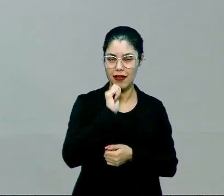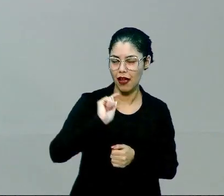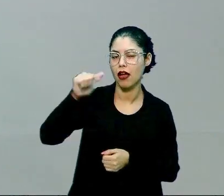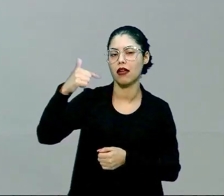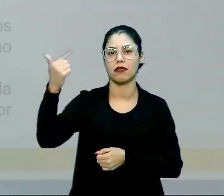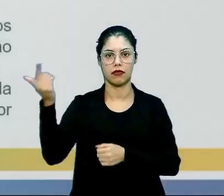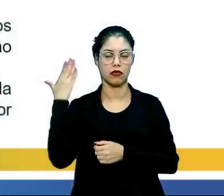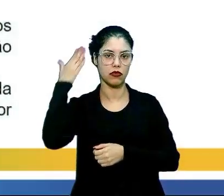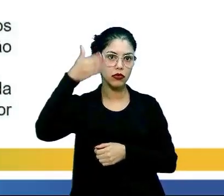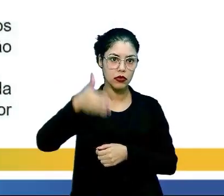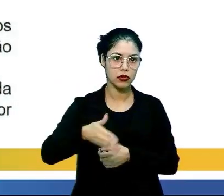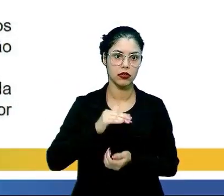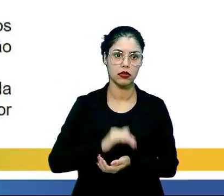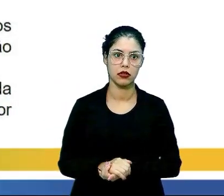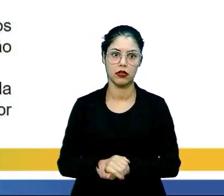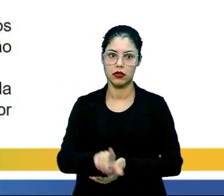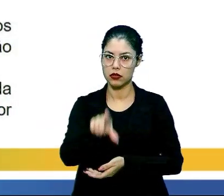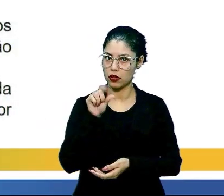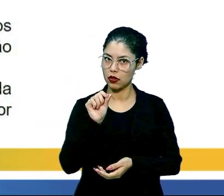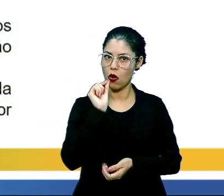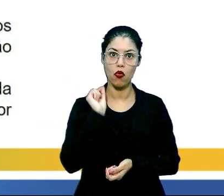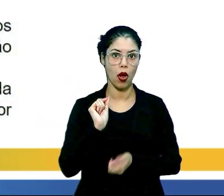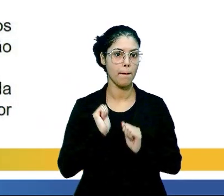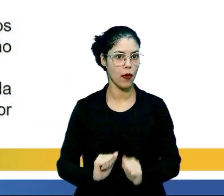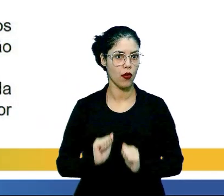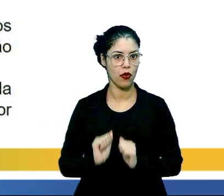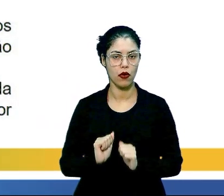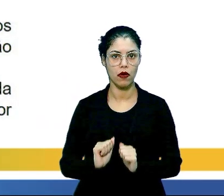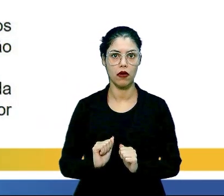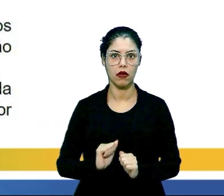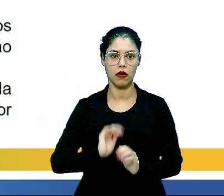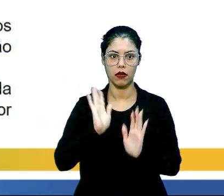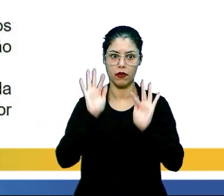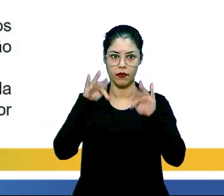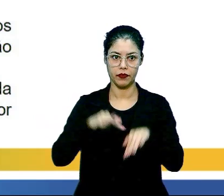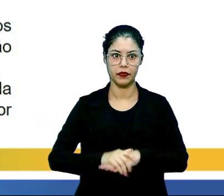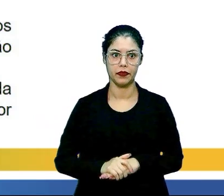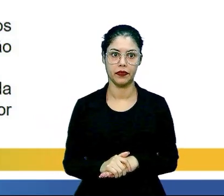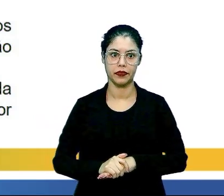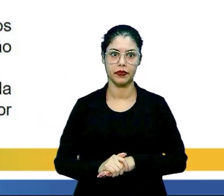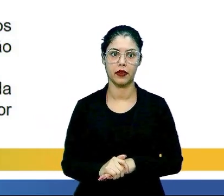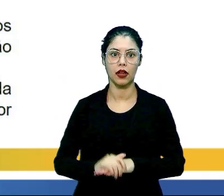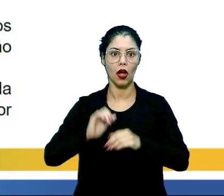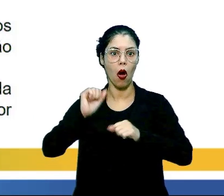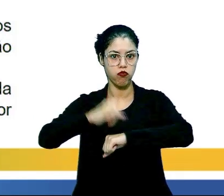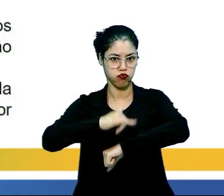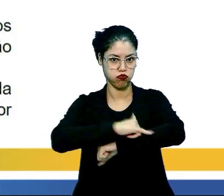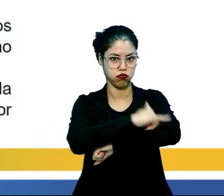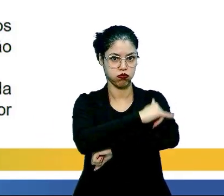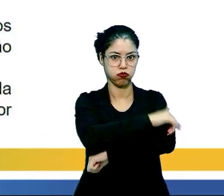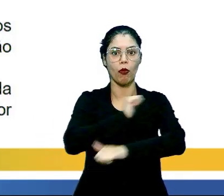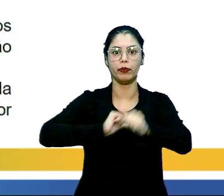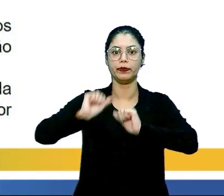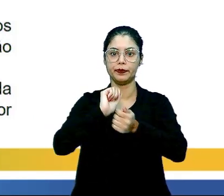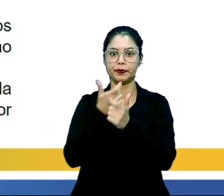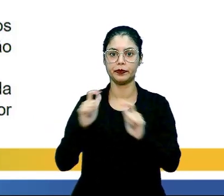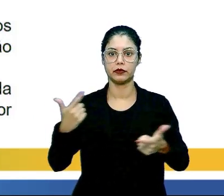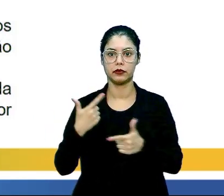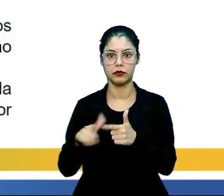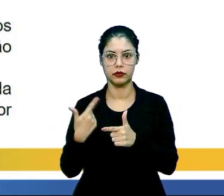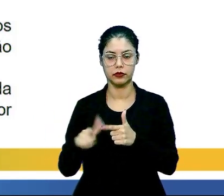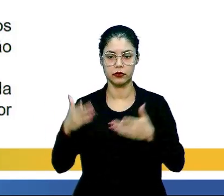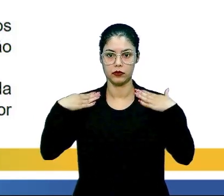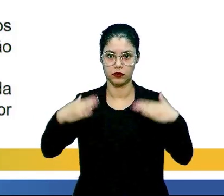estético, tem um direcionamento. Então vamos ver nas alternativas o que a gente pode concluir. Vamos lá, ó. A obesidade se transformou em um grande